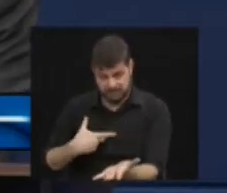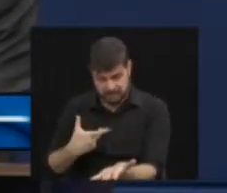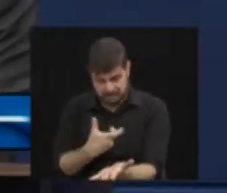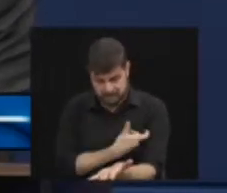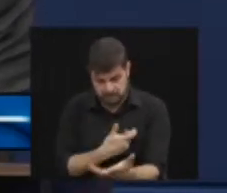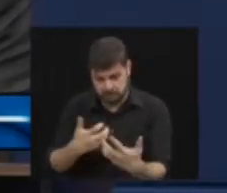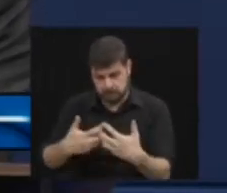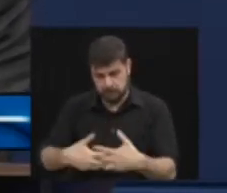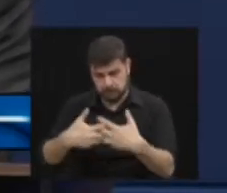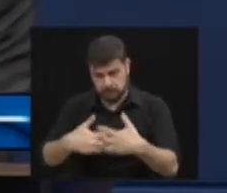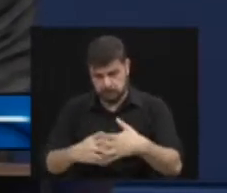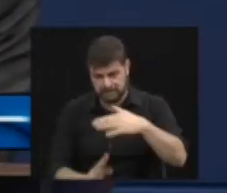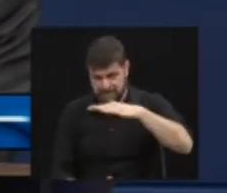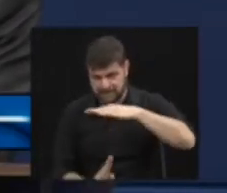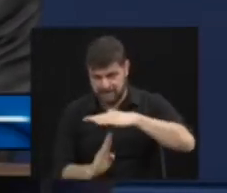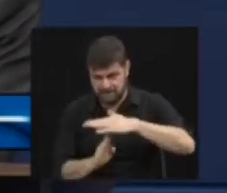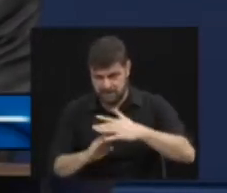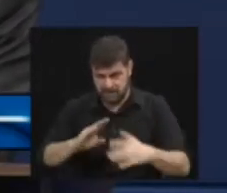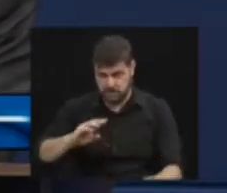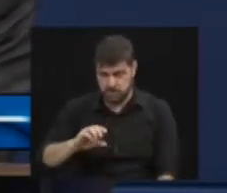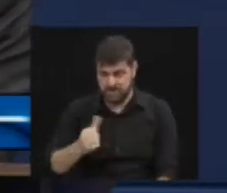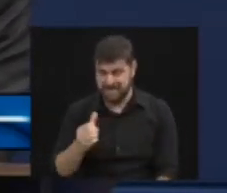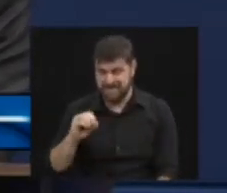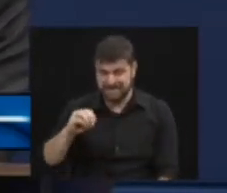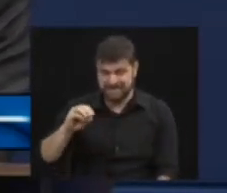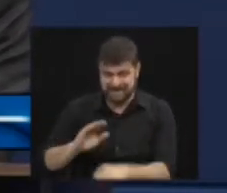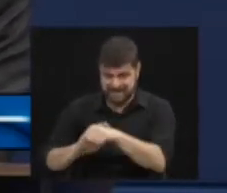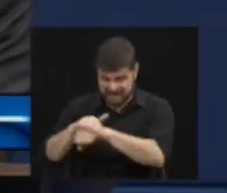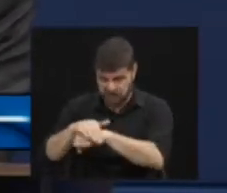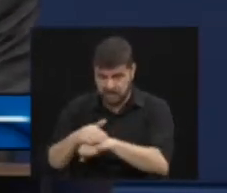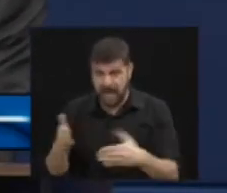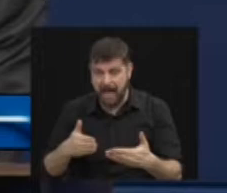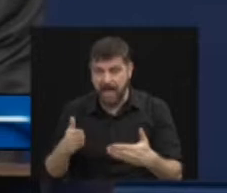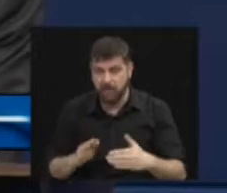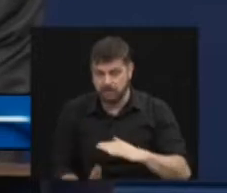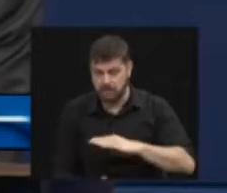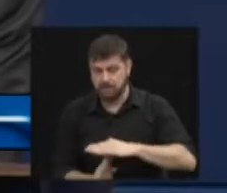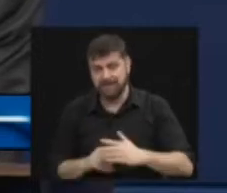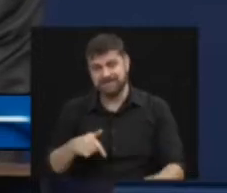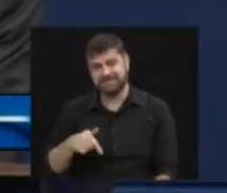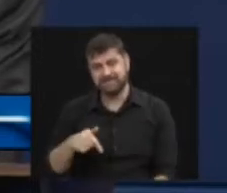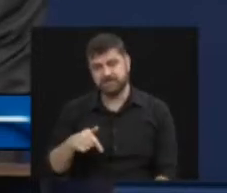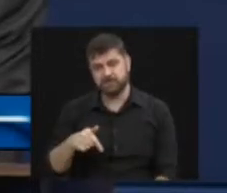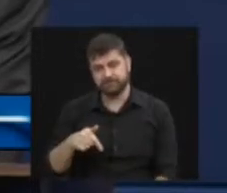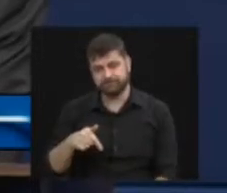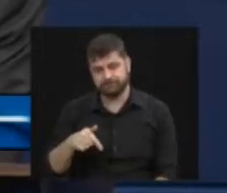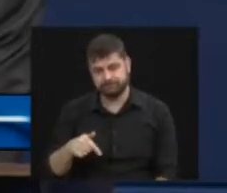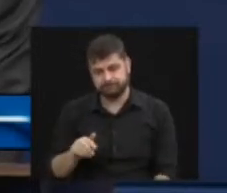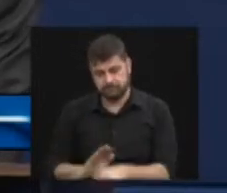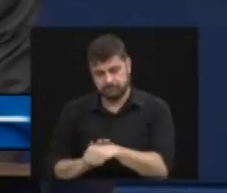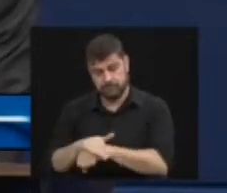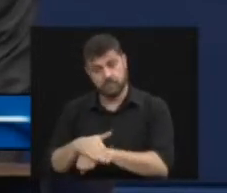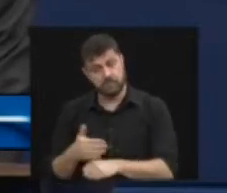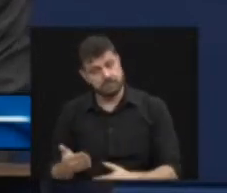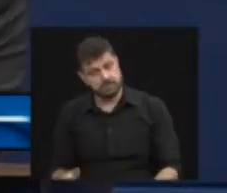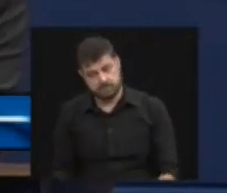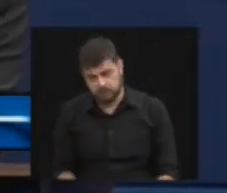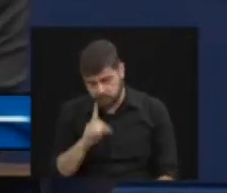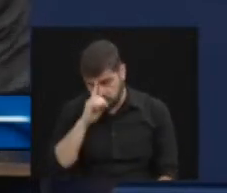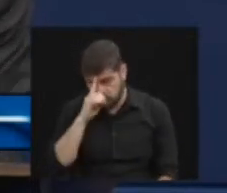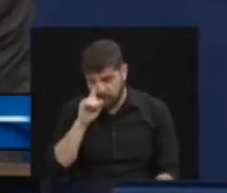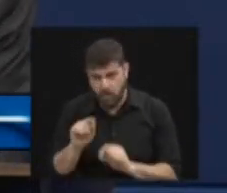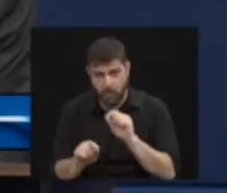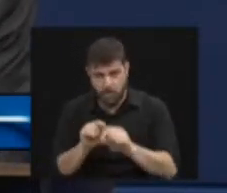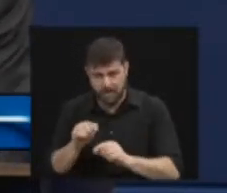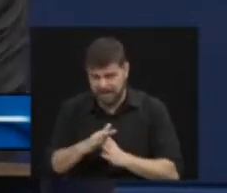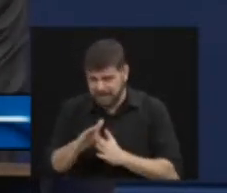funcionam até às 9, até às 10 horas da noite, vão agora funcionar até às 7 horas da noite. Não tenham dúvidas de que todos